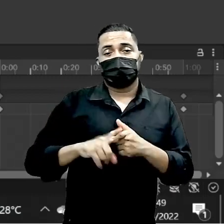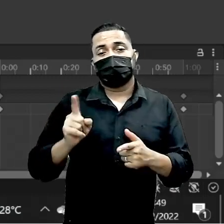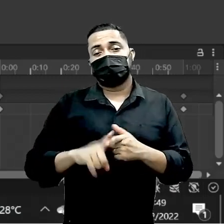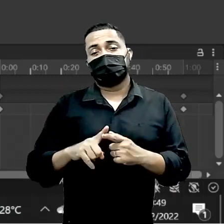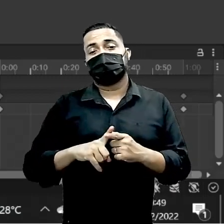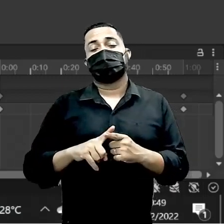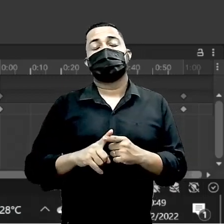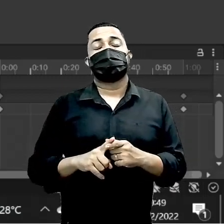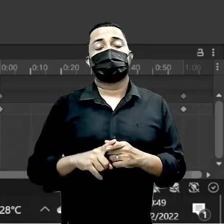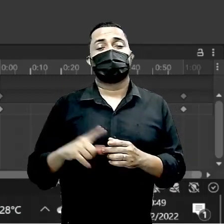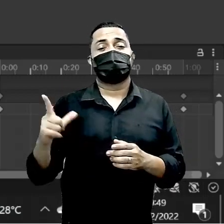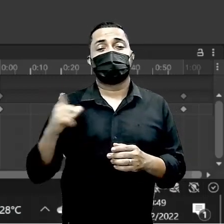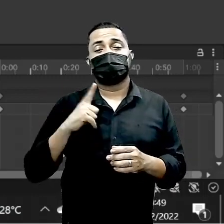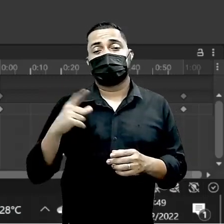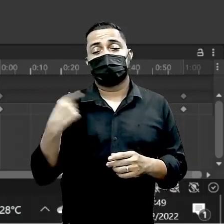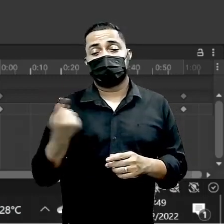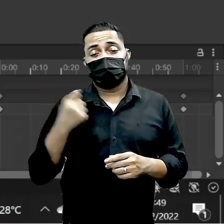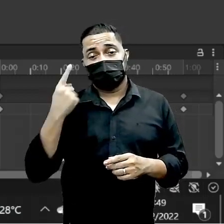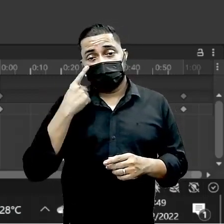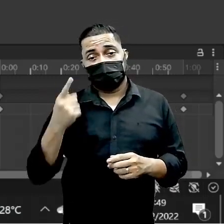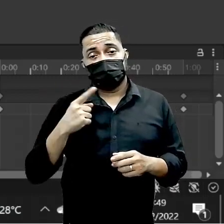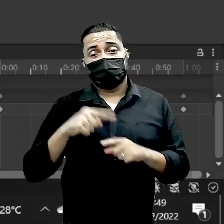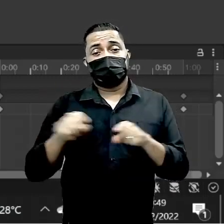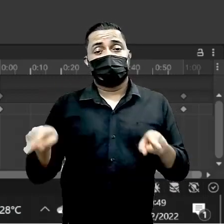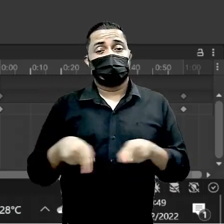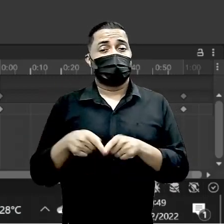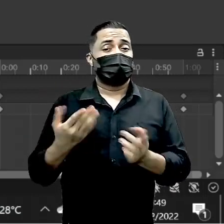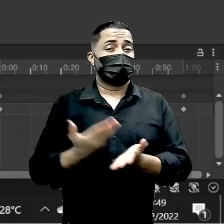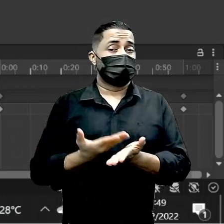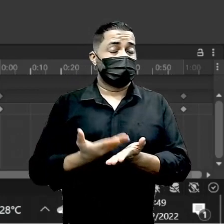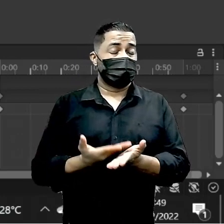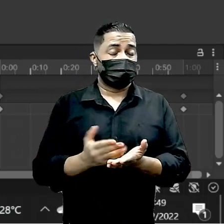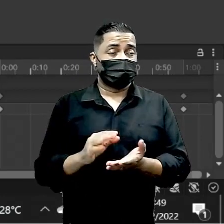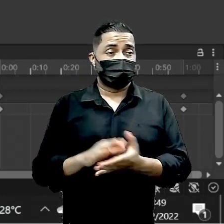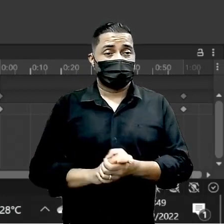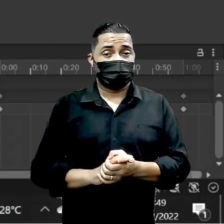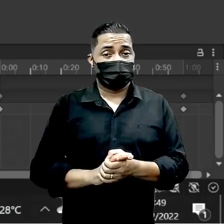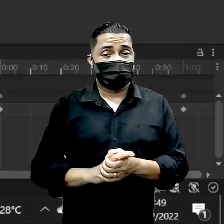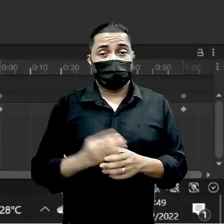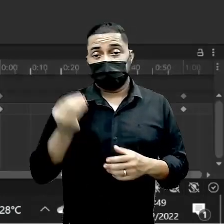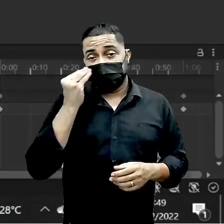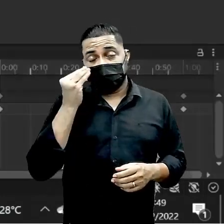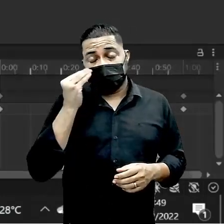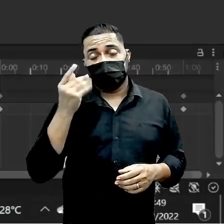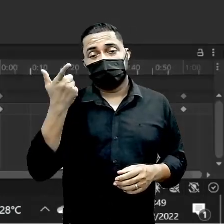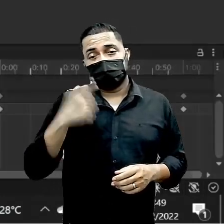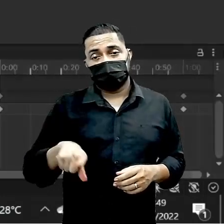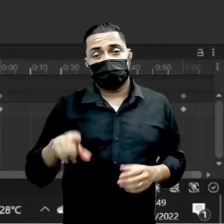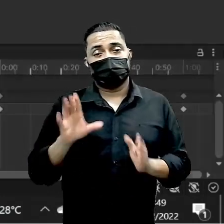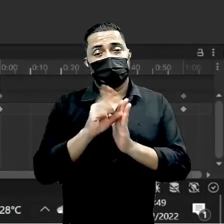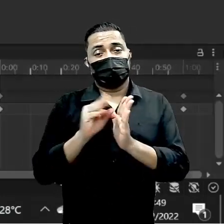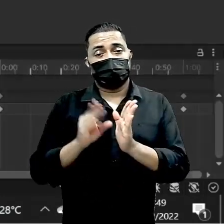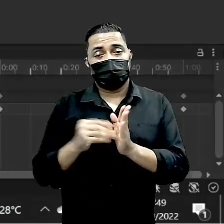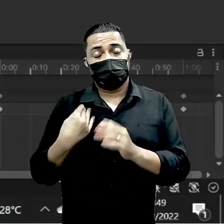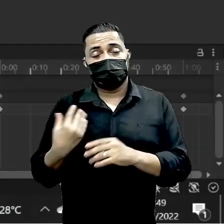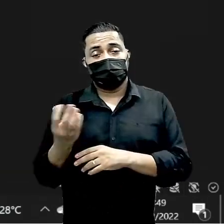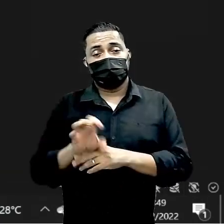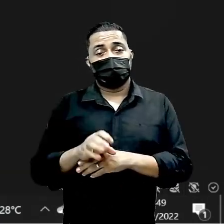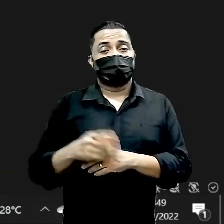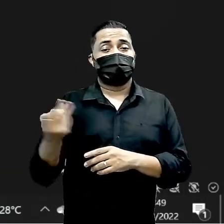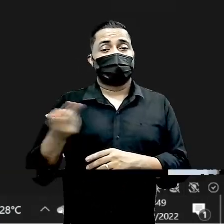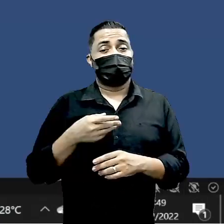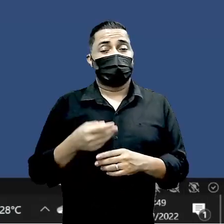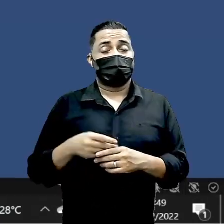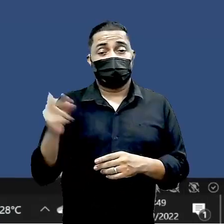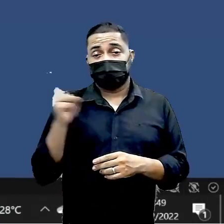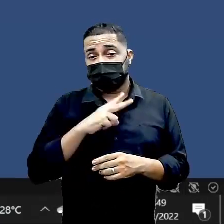estão fora do que a gente vê dentro da sala de aula. Isso, vamos testar novamente o código, aumentei a velocidade ali